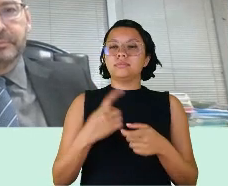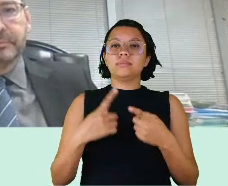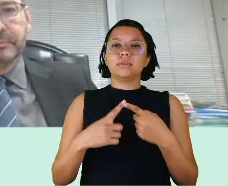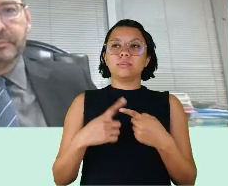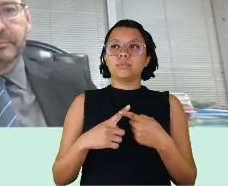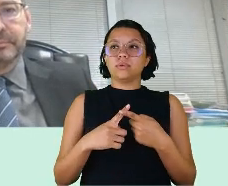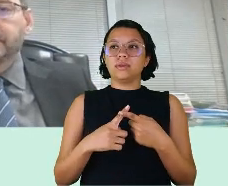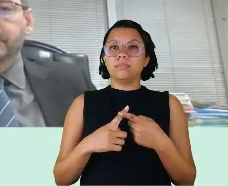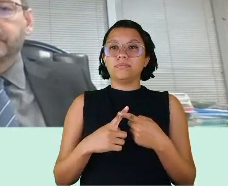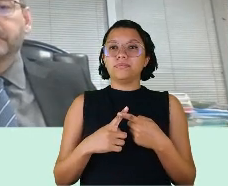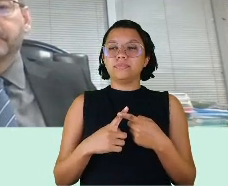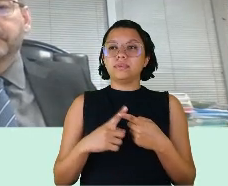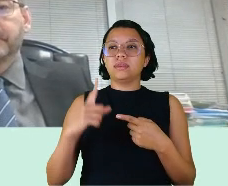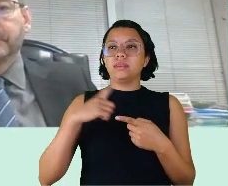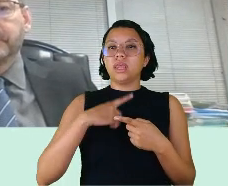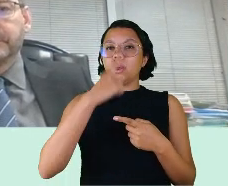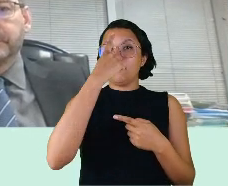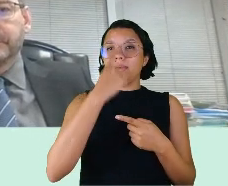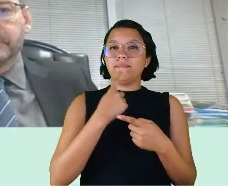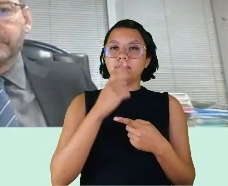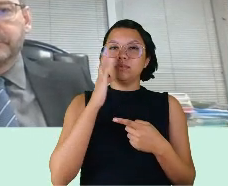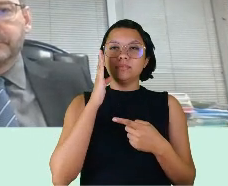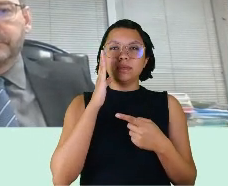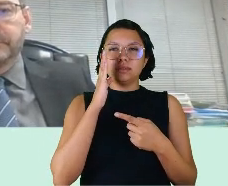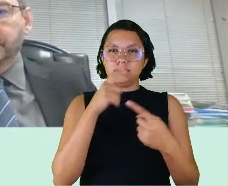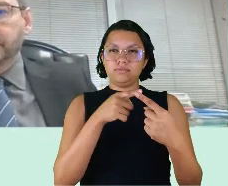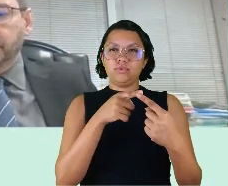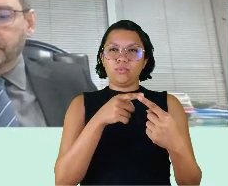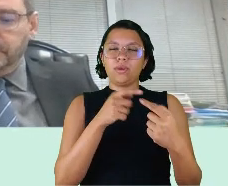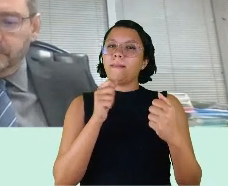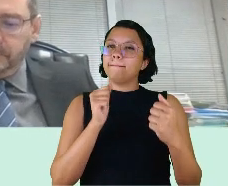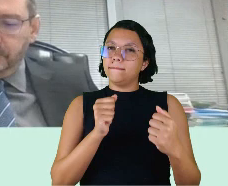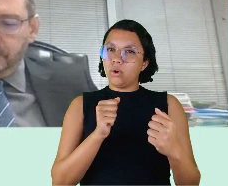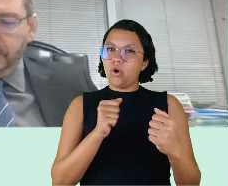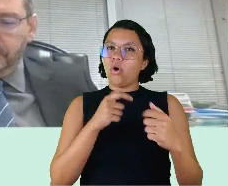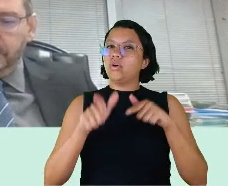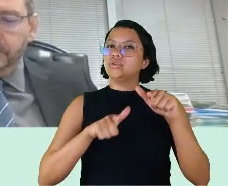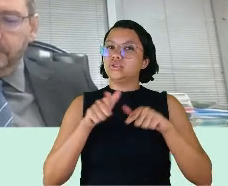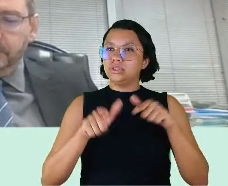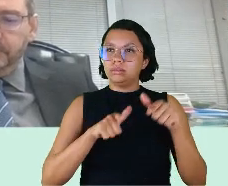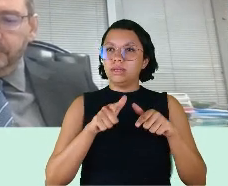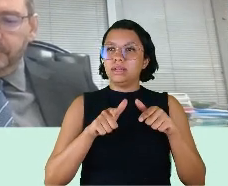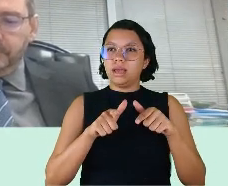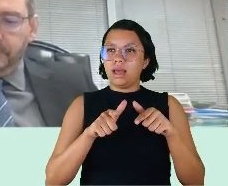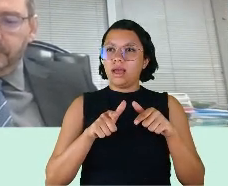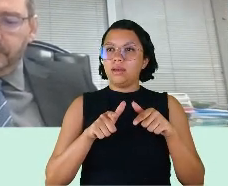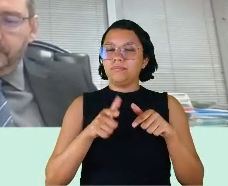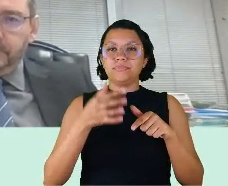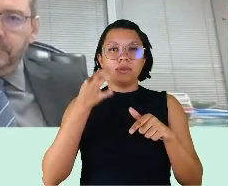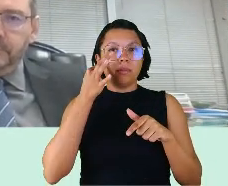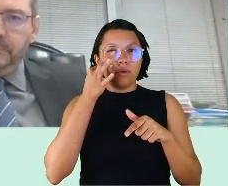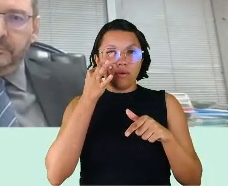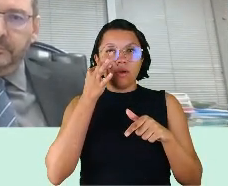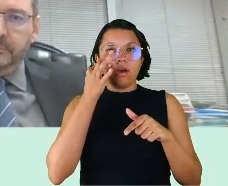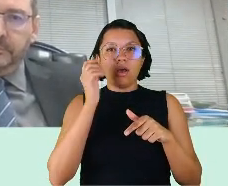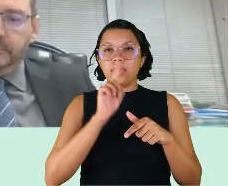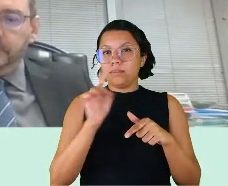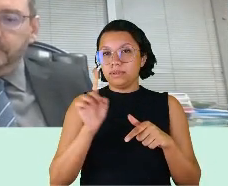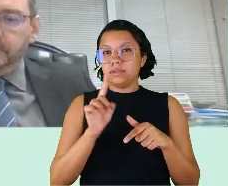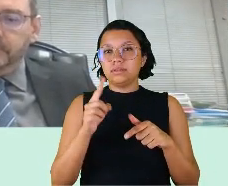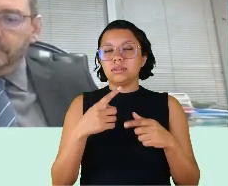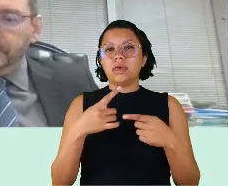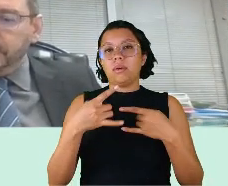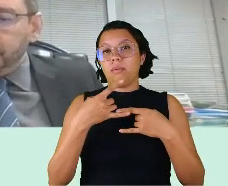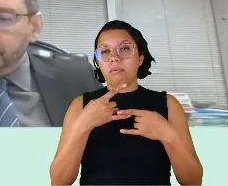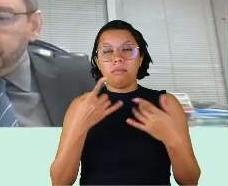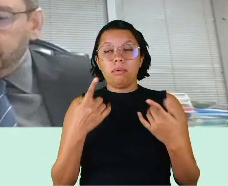É porque há um perfil específico, né, que pode trabalhar em teletrabalho ou não,